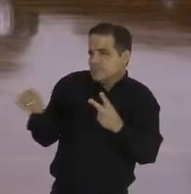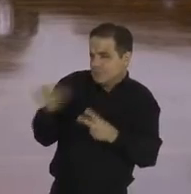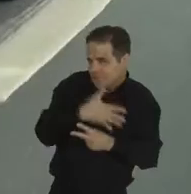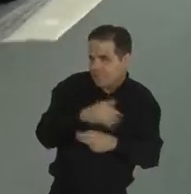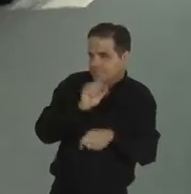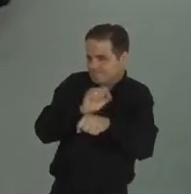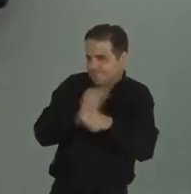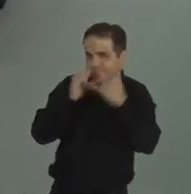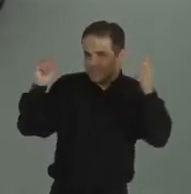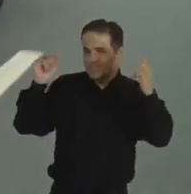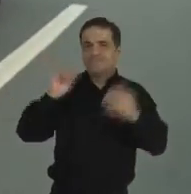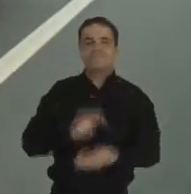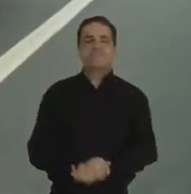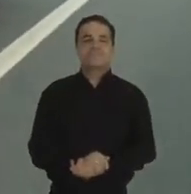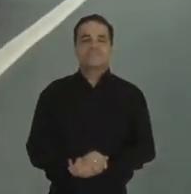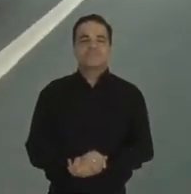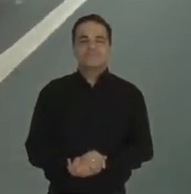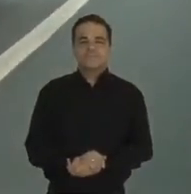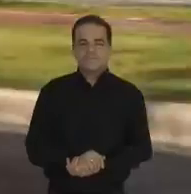elétricas e